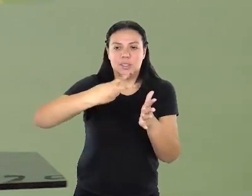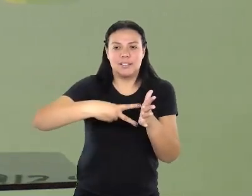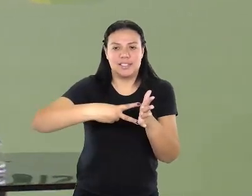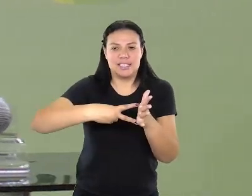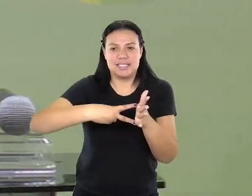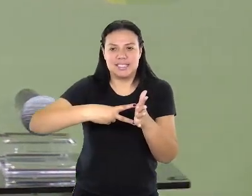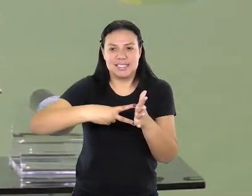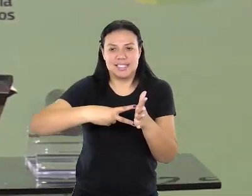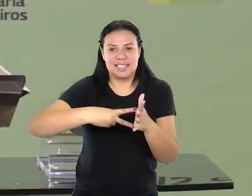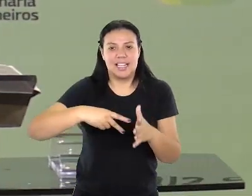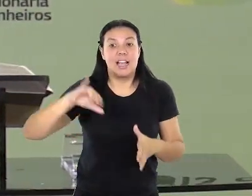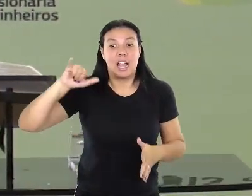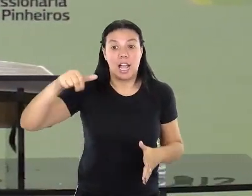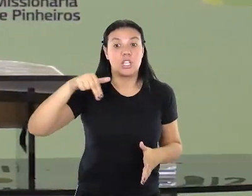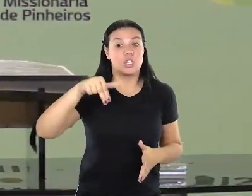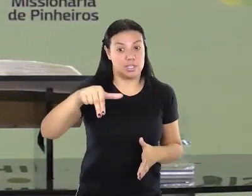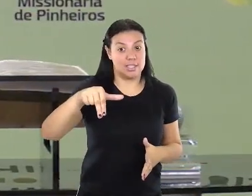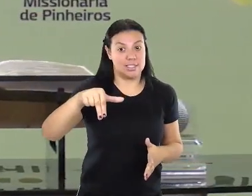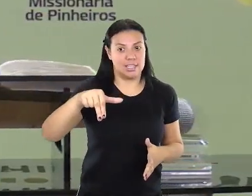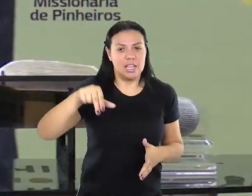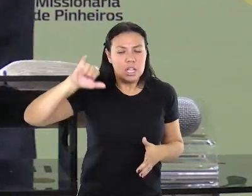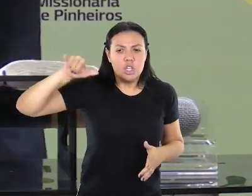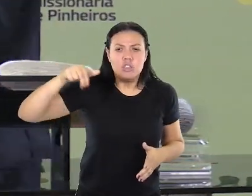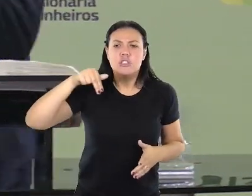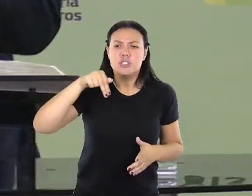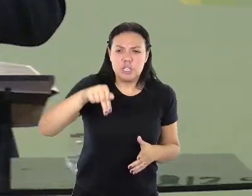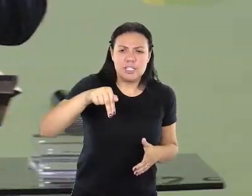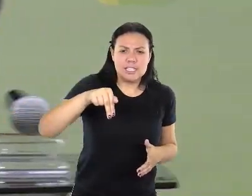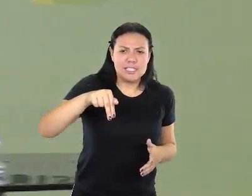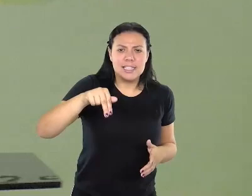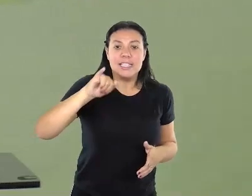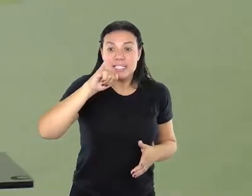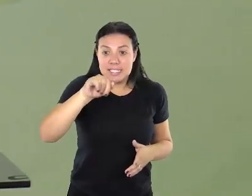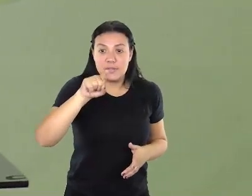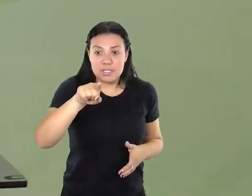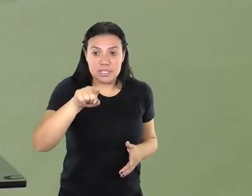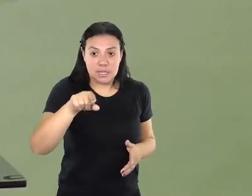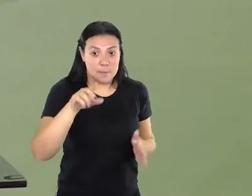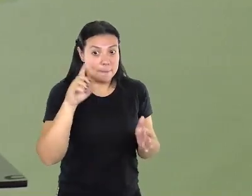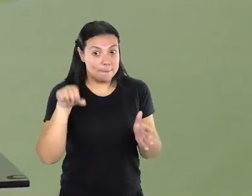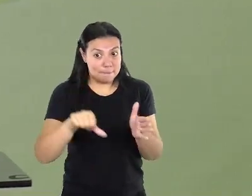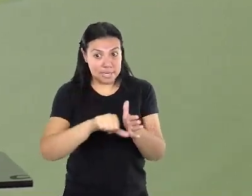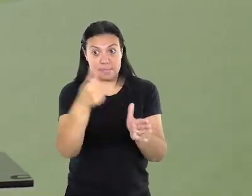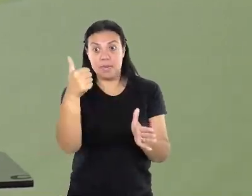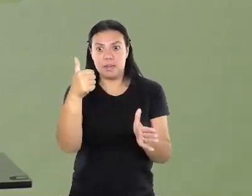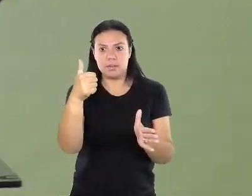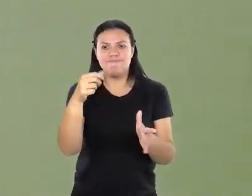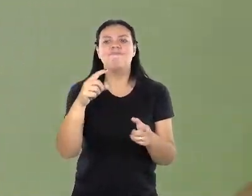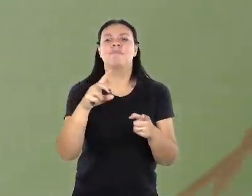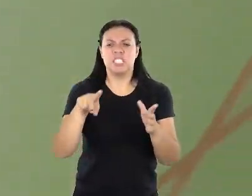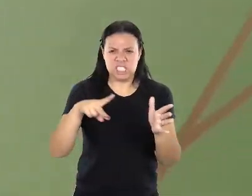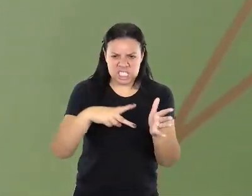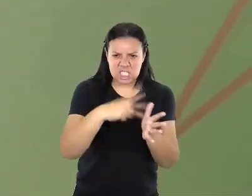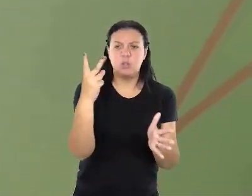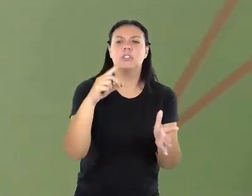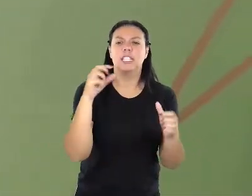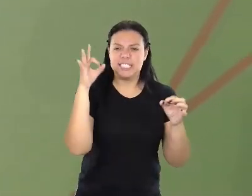Jonas, dizendo, o nosso Deus é o Deus da segunda vez. Se você não for na primeira, você vai na segunda. Se não for na segunda, vai na